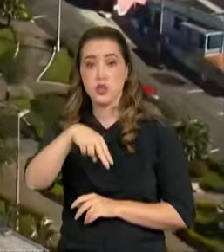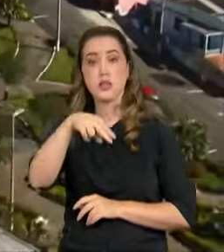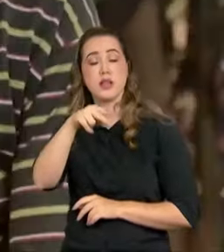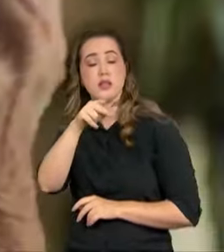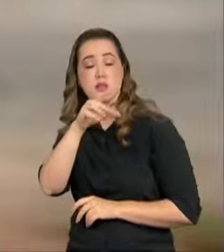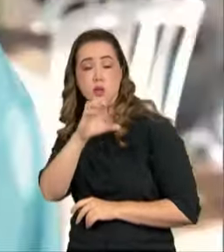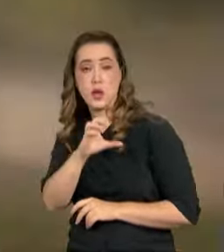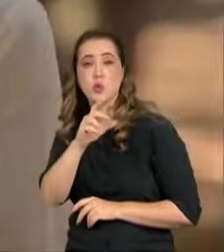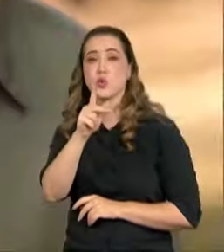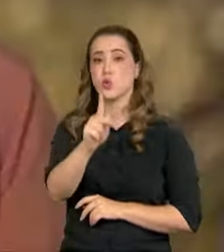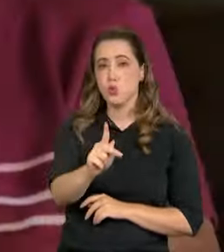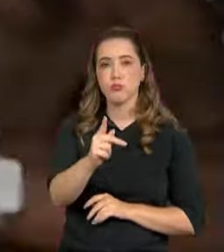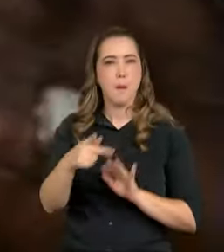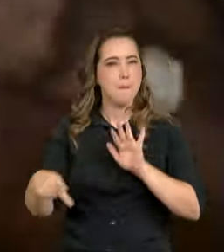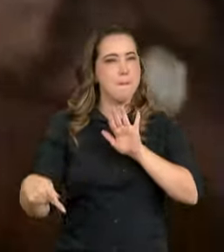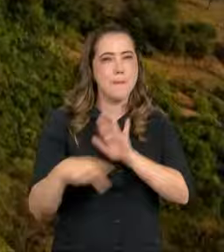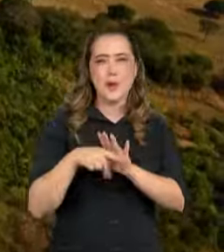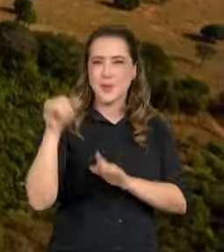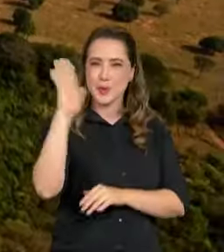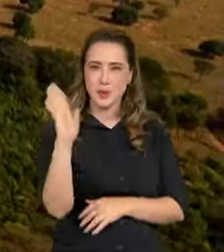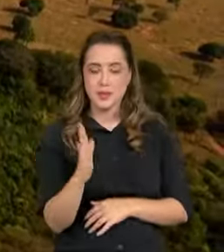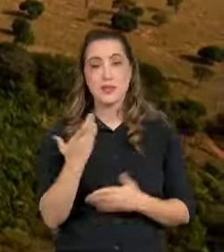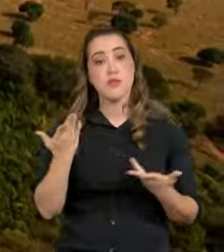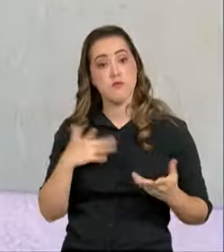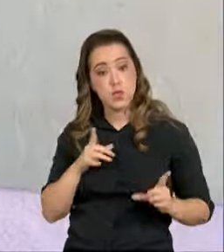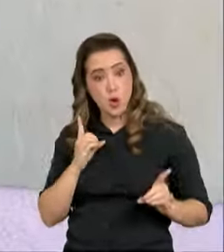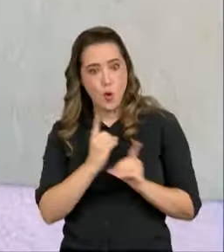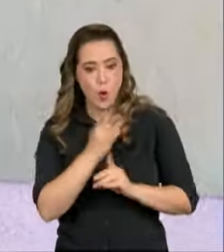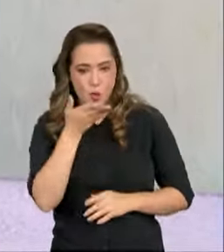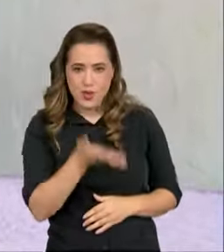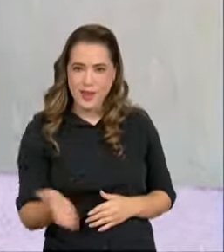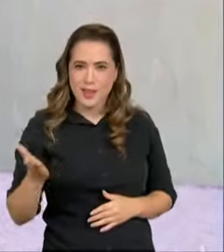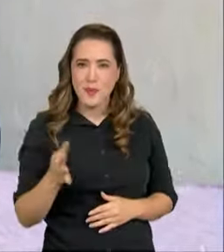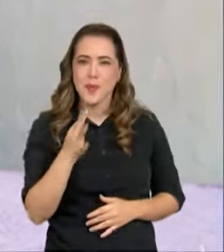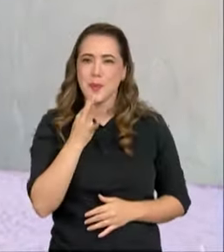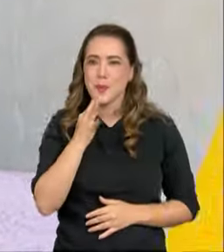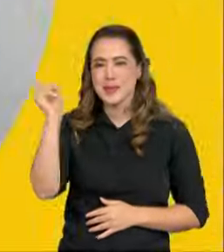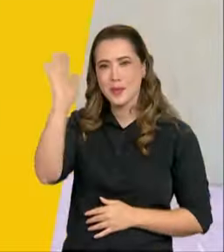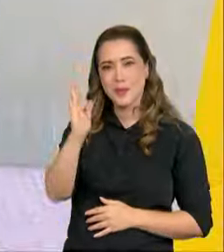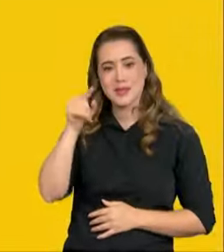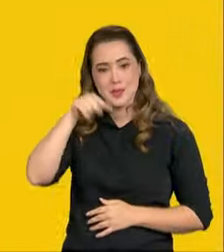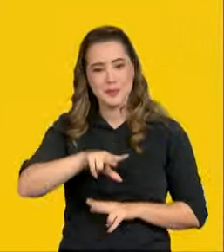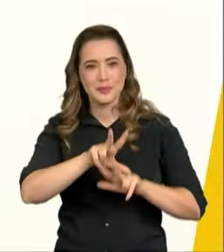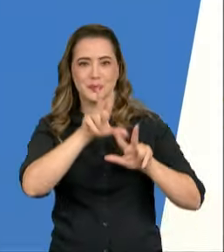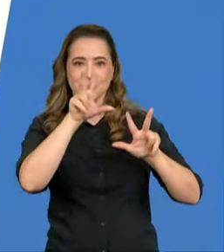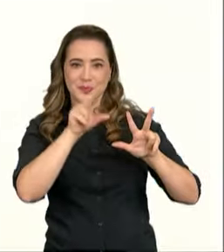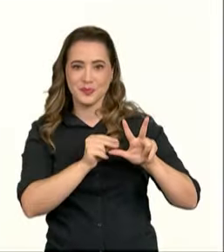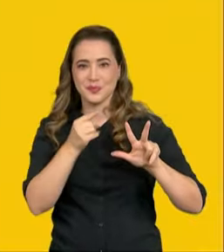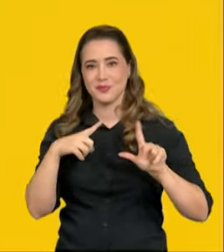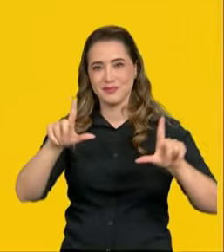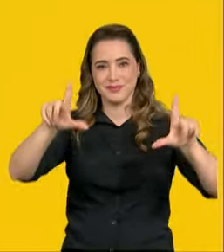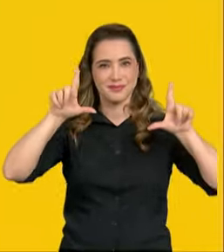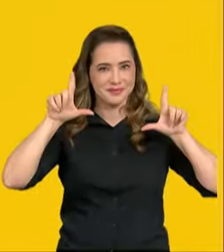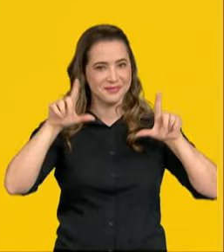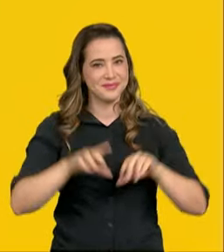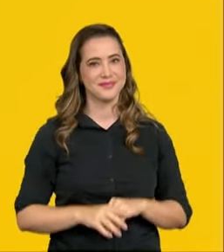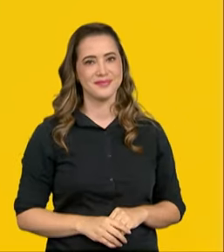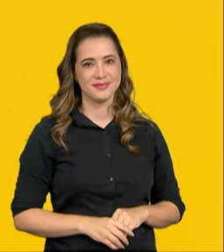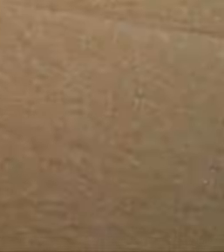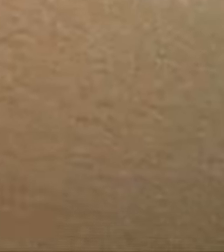Pública com a cara do país. Você tem um encontro com o Brasil, aqui na tela da gente.